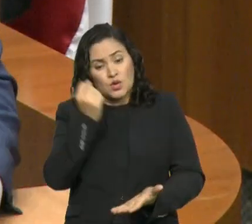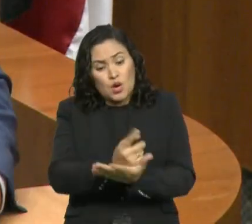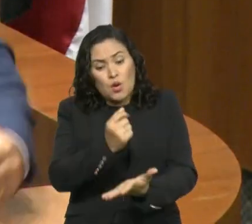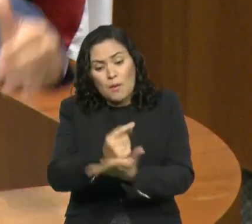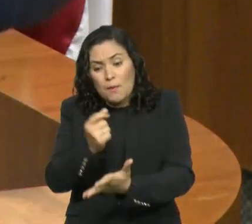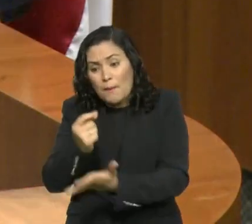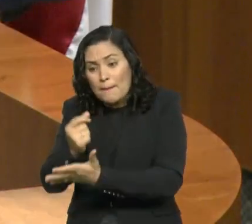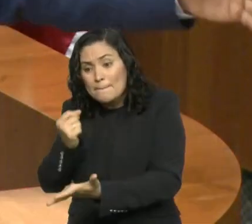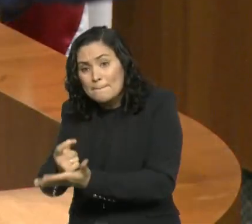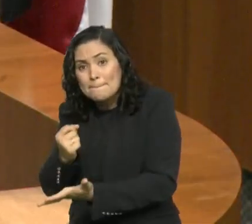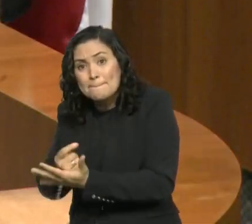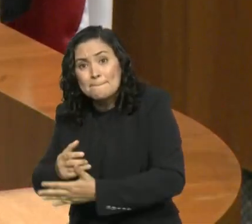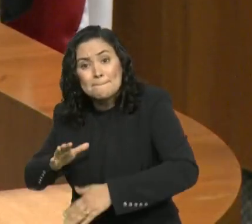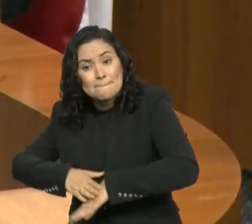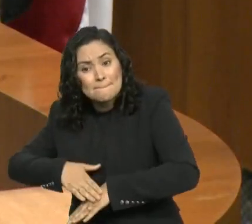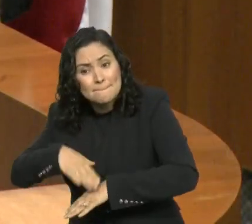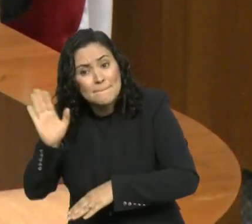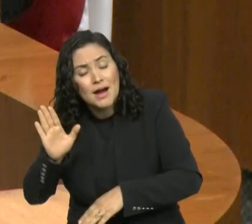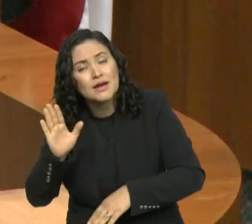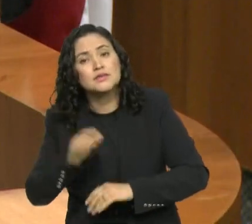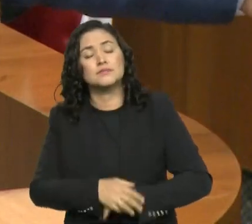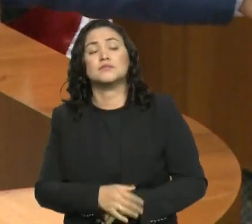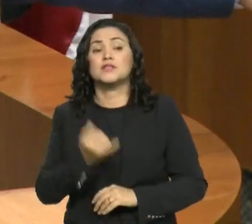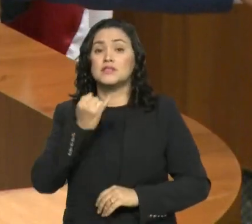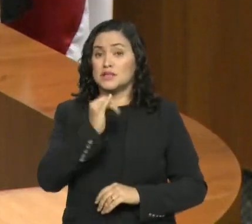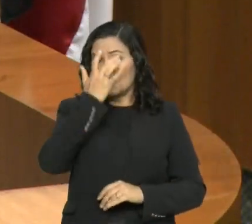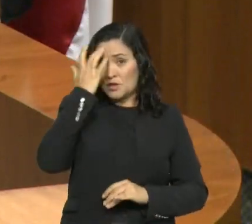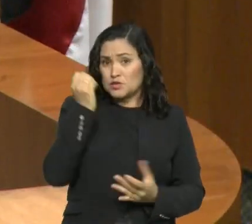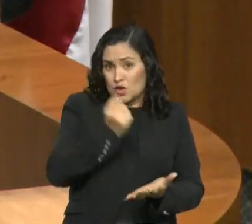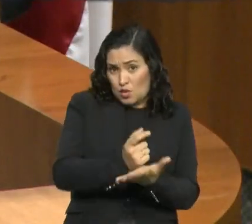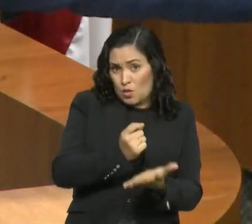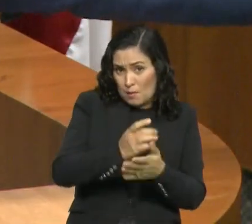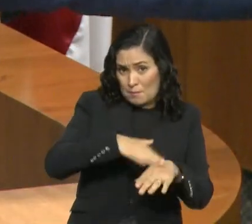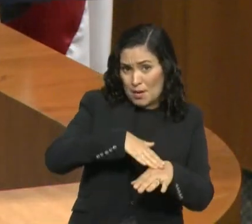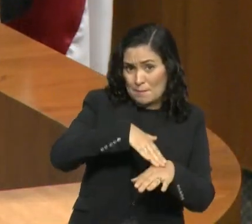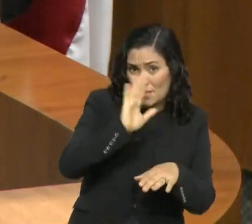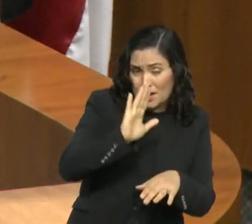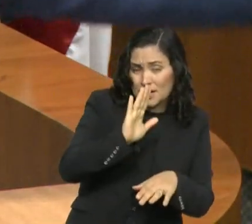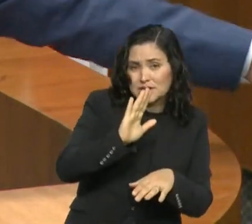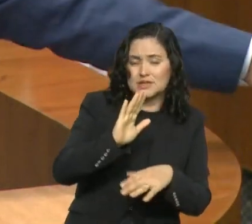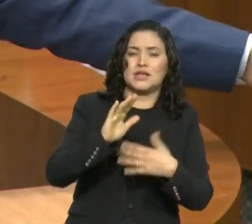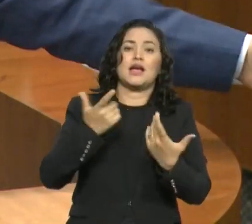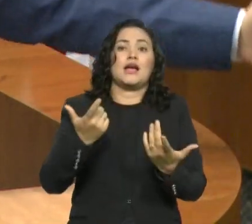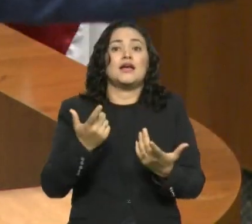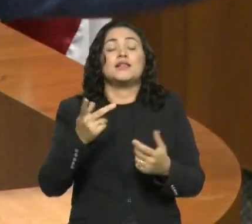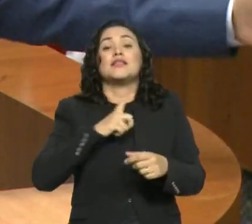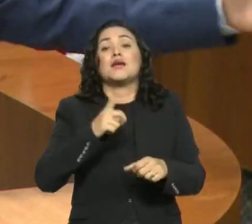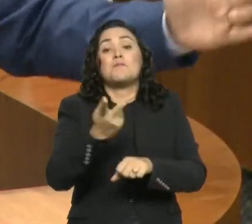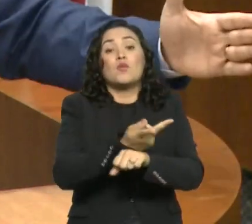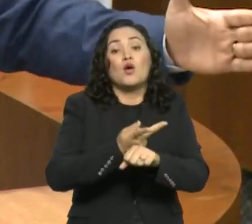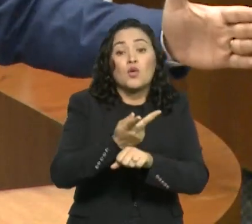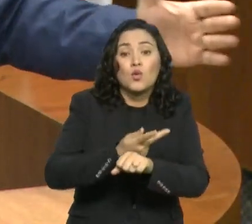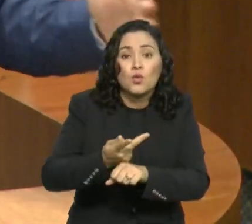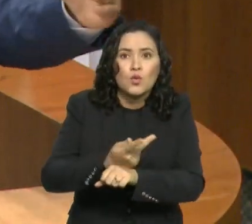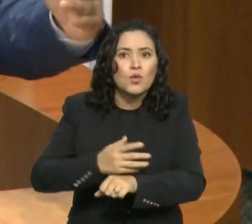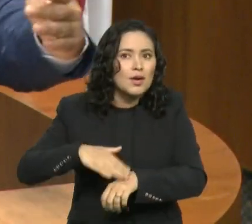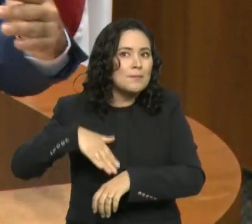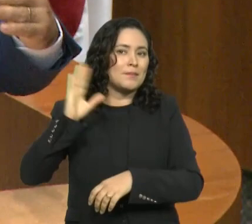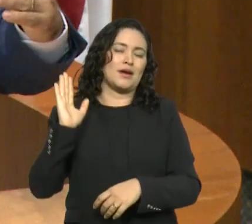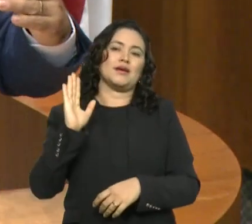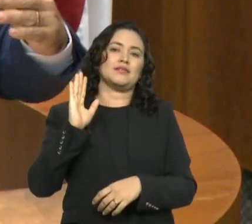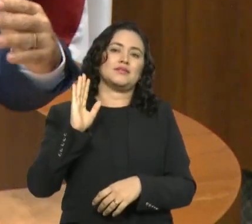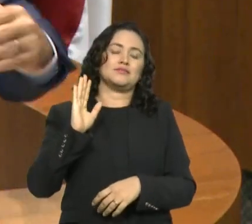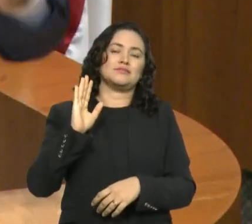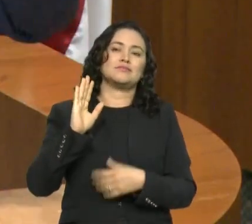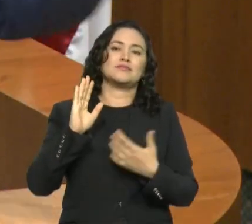aumentar a demanda e vai aumentar a procura do produtor, vai aumentar a procura no campo. E isso é o que nós queremos. Queremos